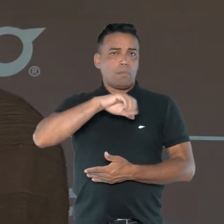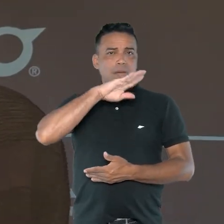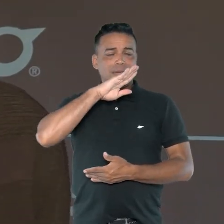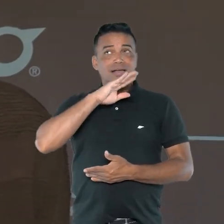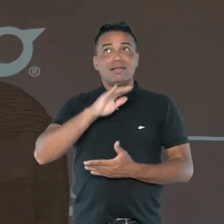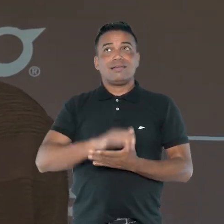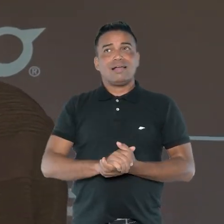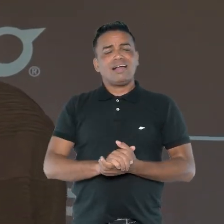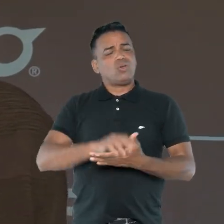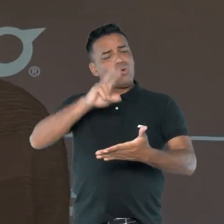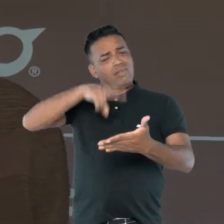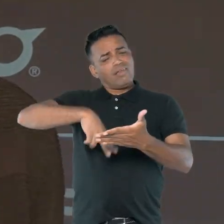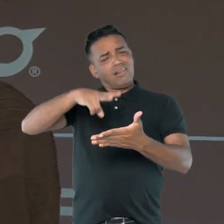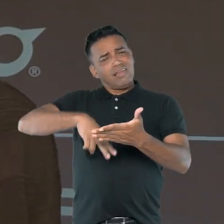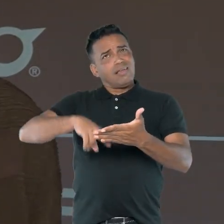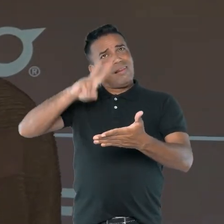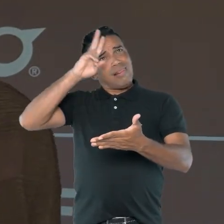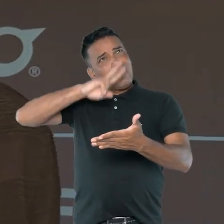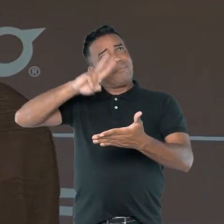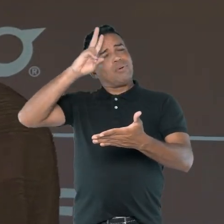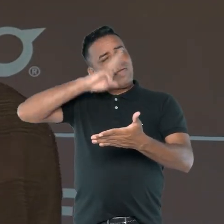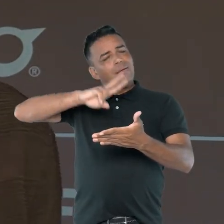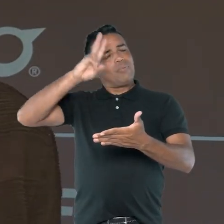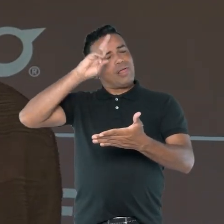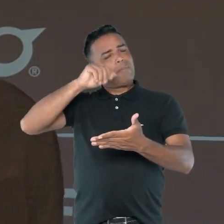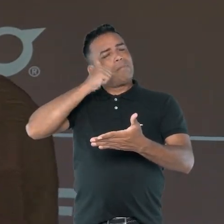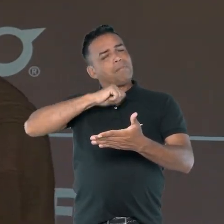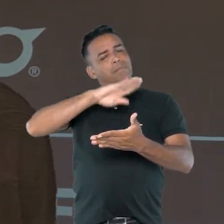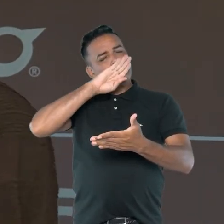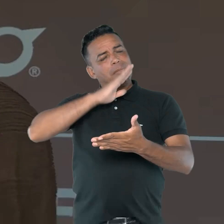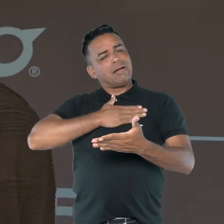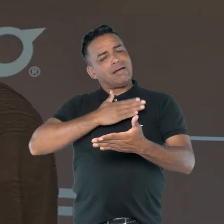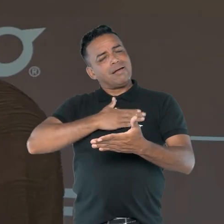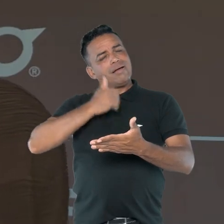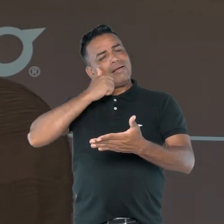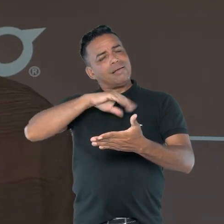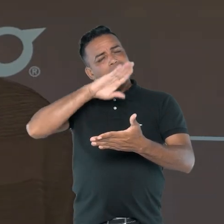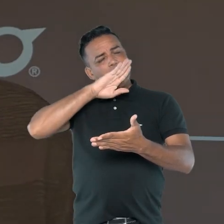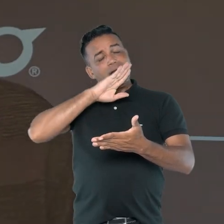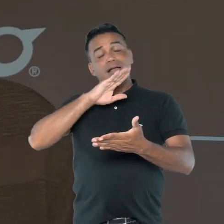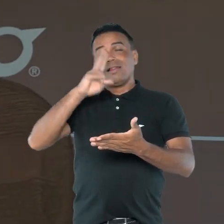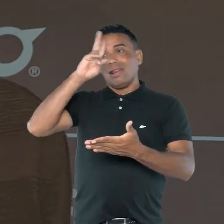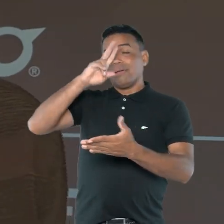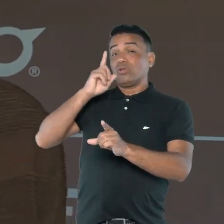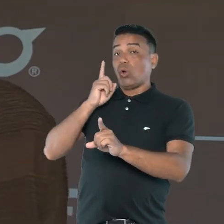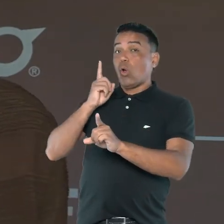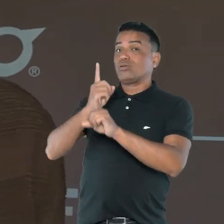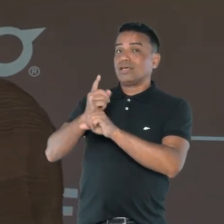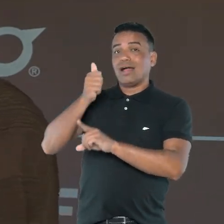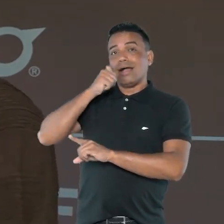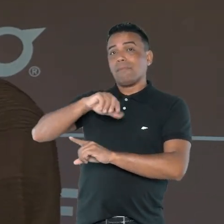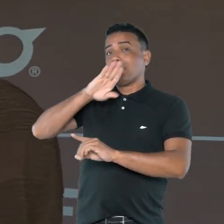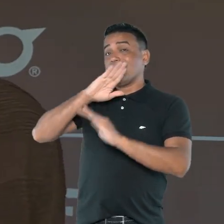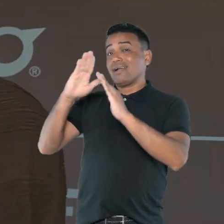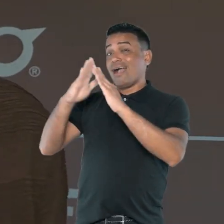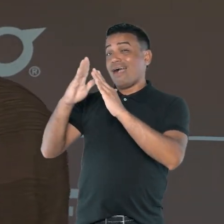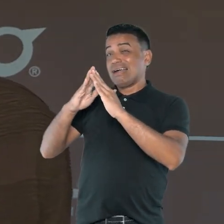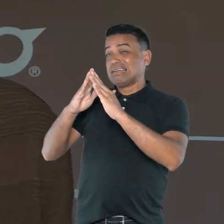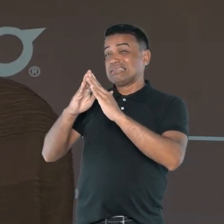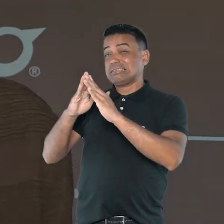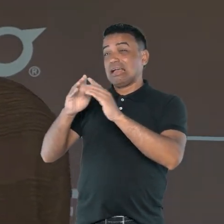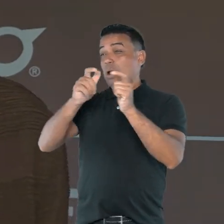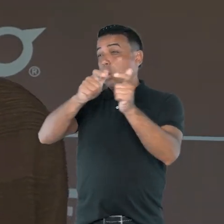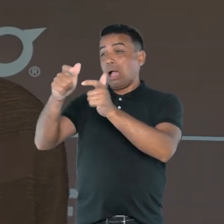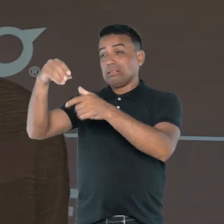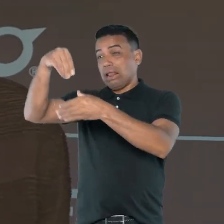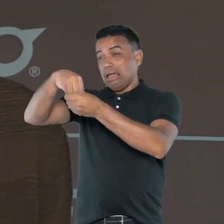tempo, me veio muito na sua leitura em diversos momentos. Eu me lembro de encontrar minha mãe nos cantos da casa em